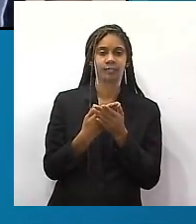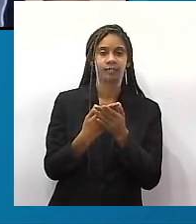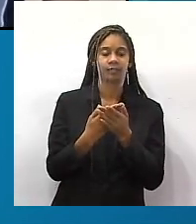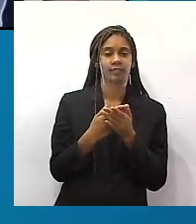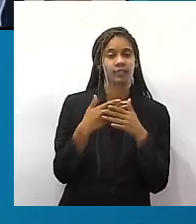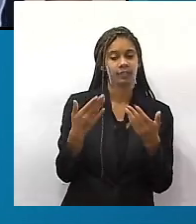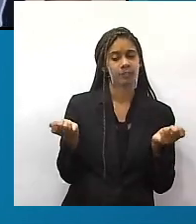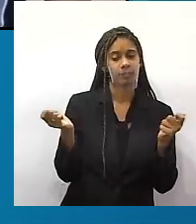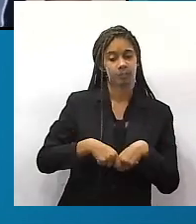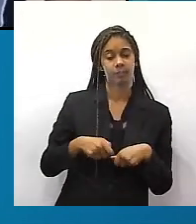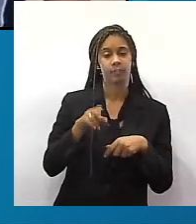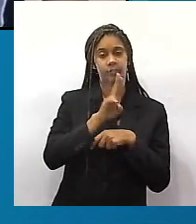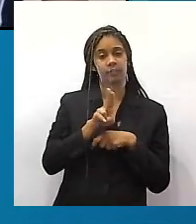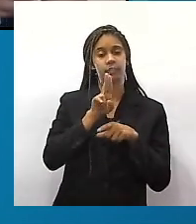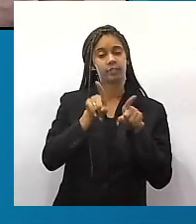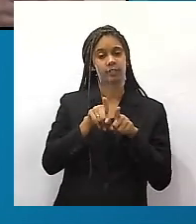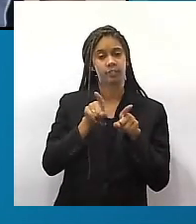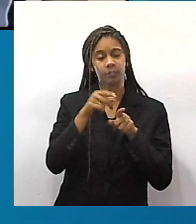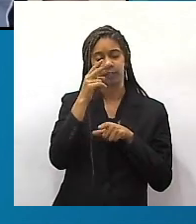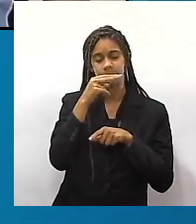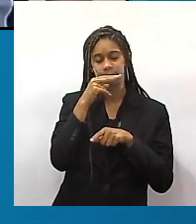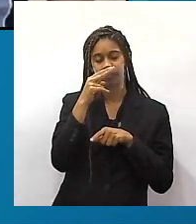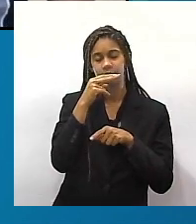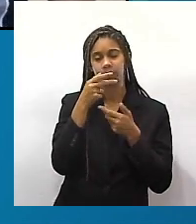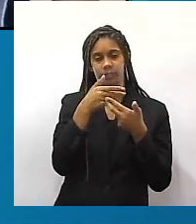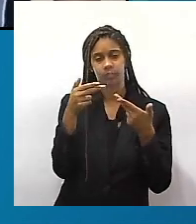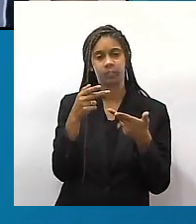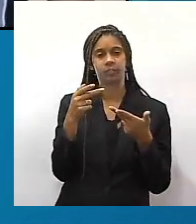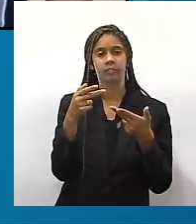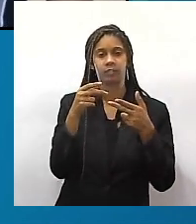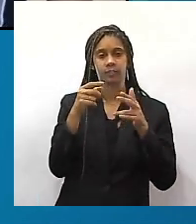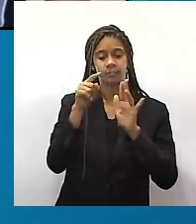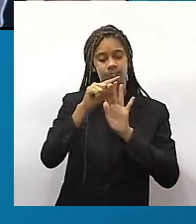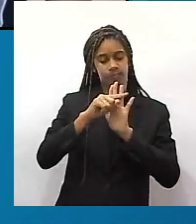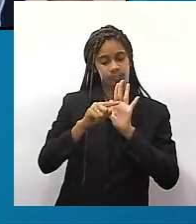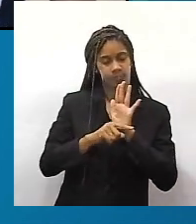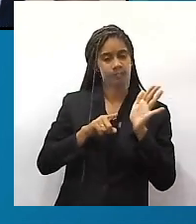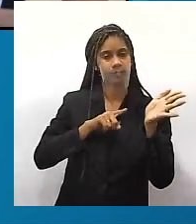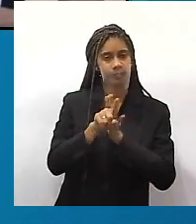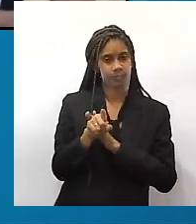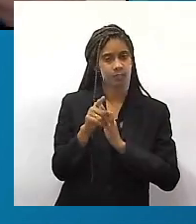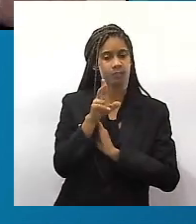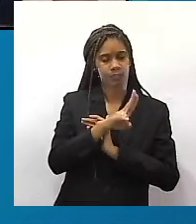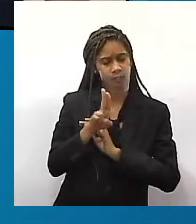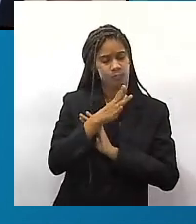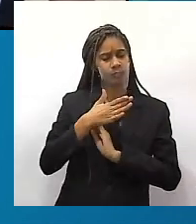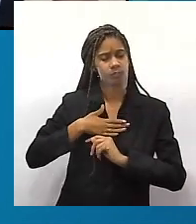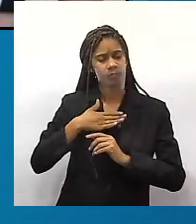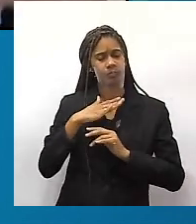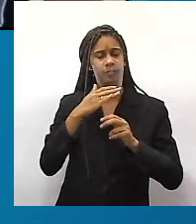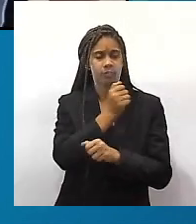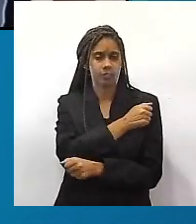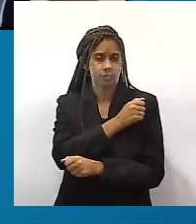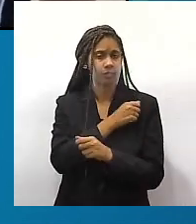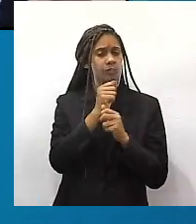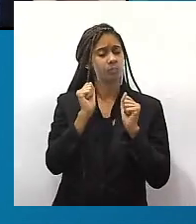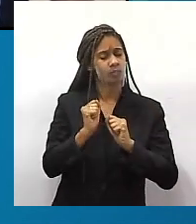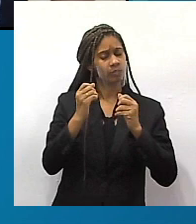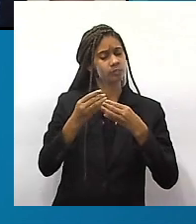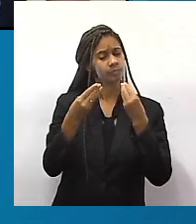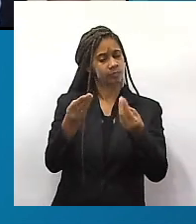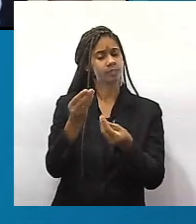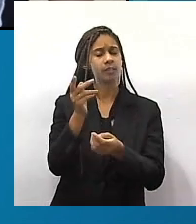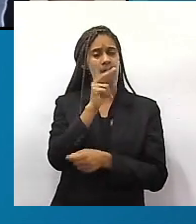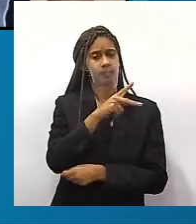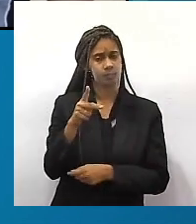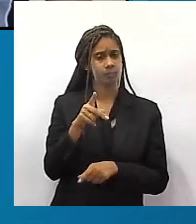Então, eu posso disponibilizar também a mesma lista que eu uso lá com os meus alunos, eu posso disponibilizar sem nenhum problema para os professores. É só mandar a